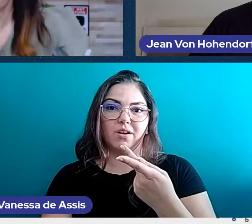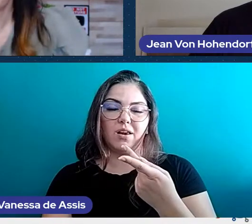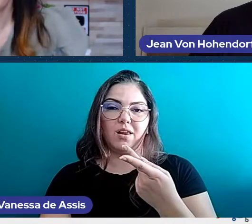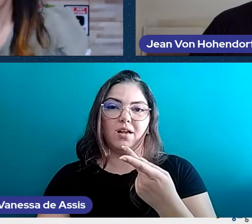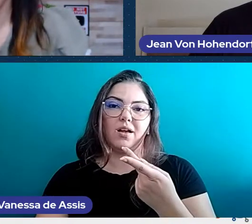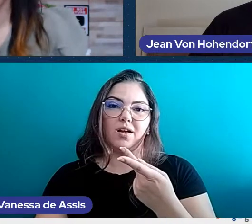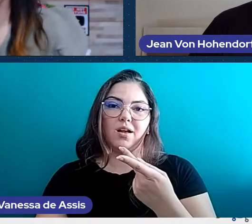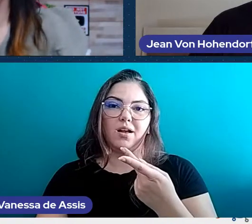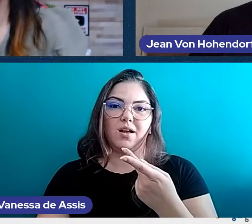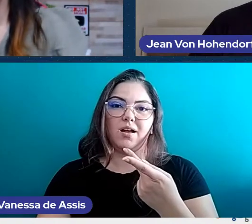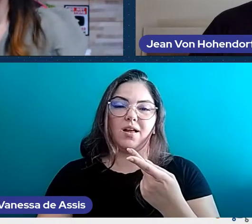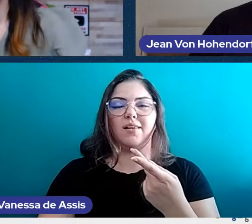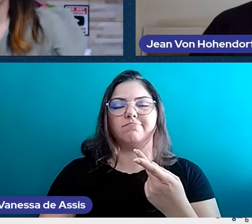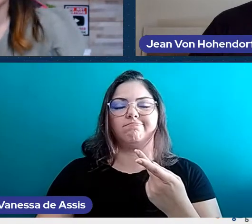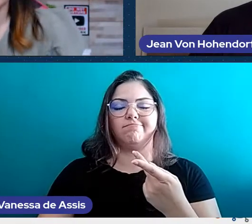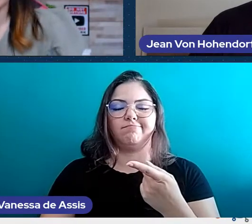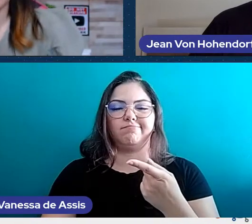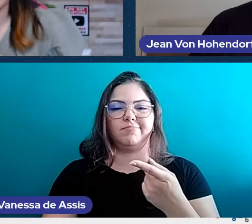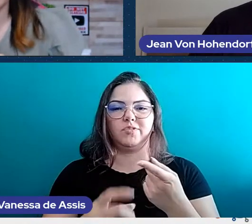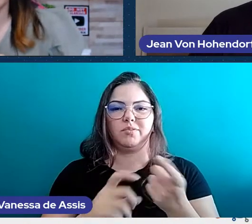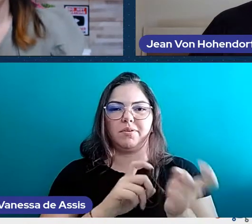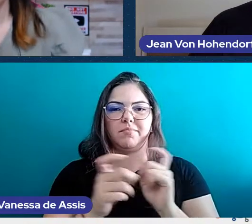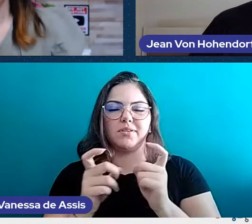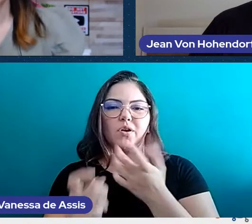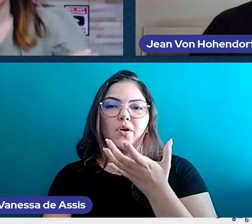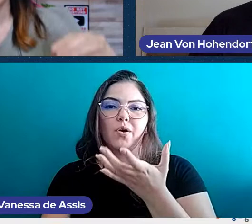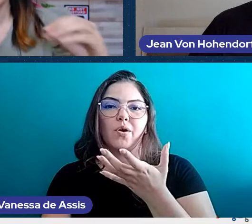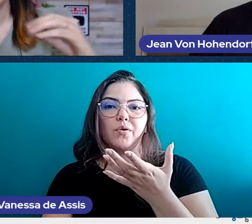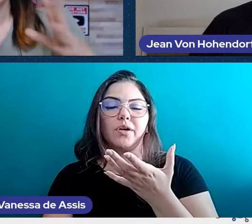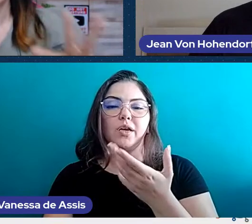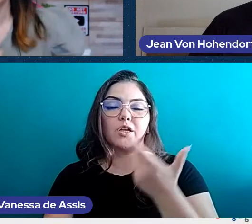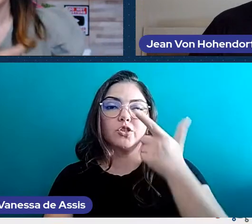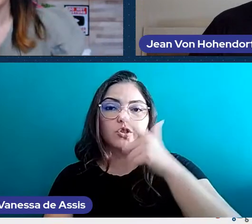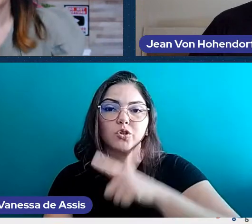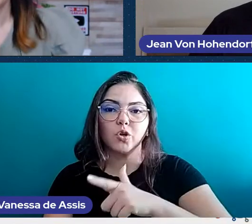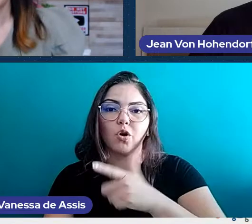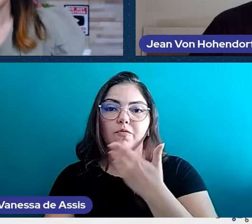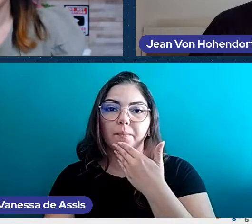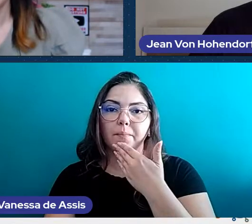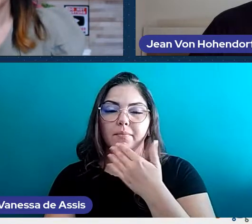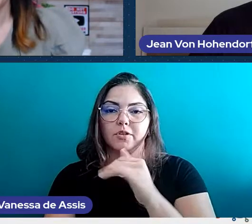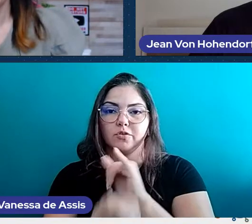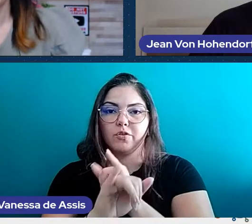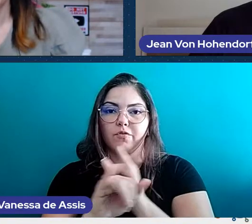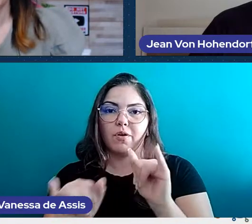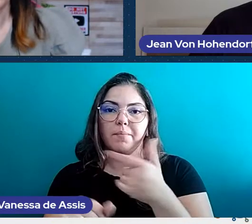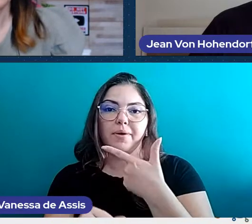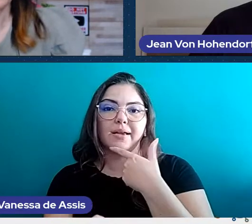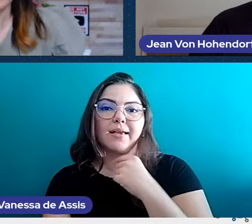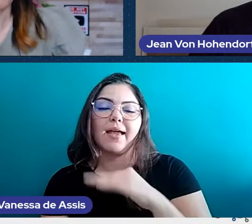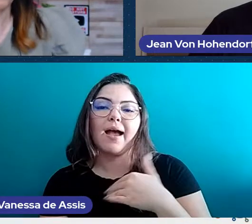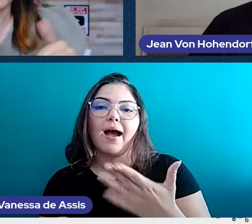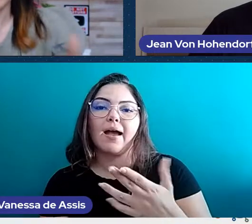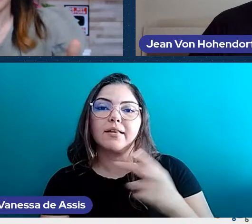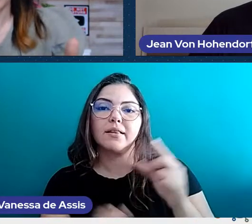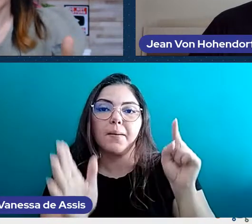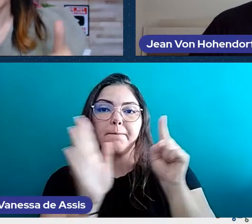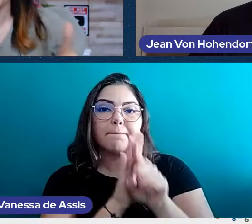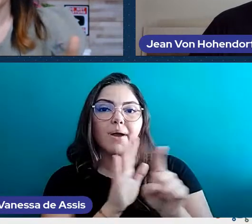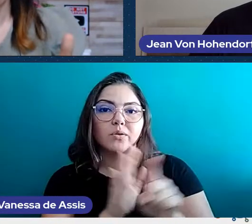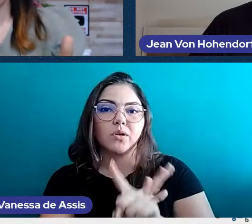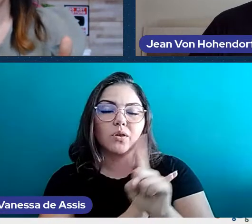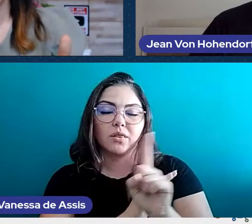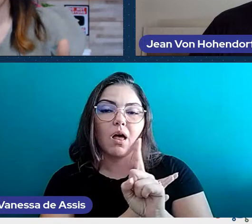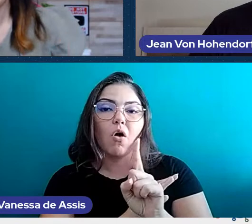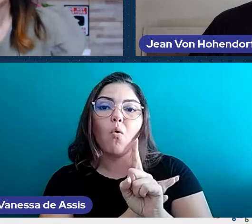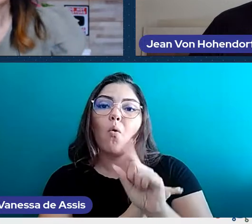nosso momento aqui de interação, também gostaria de repetir os informes. Quem ainda não interagiu, quem ainda não perguntou, o momento é